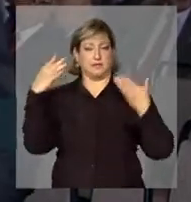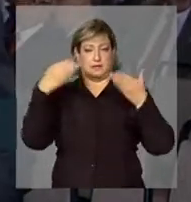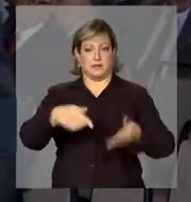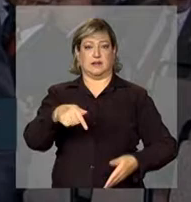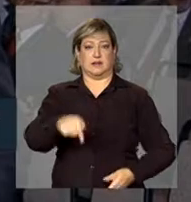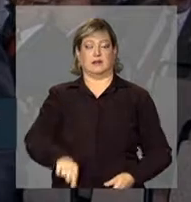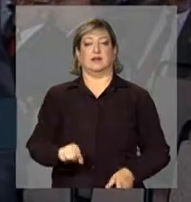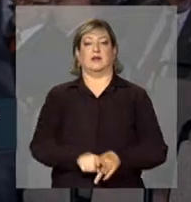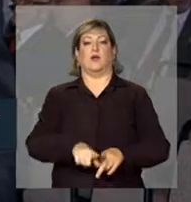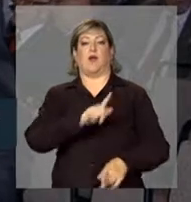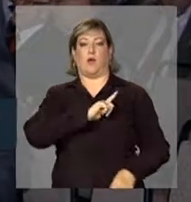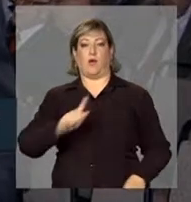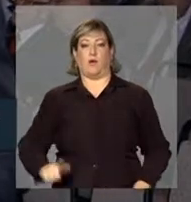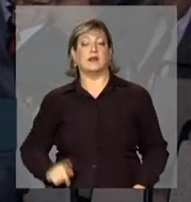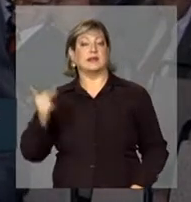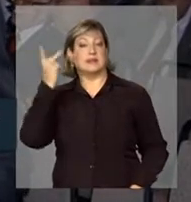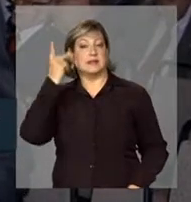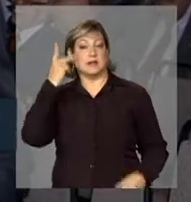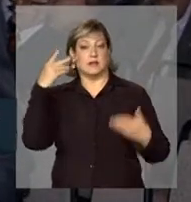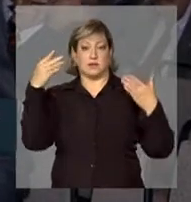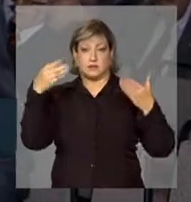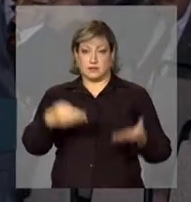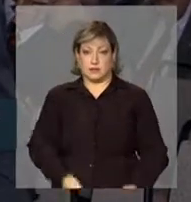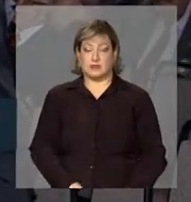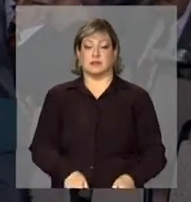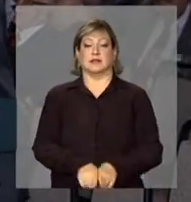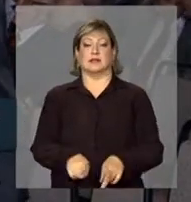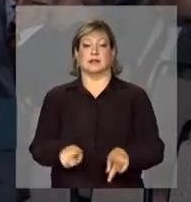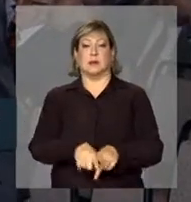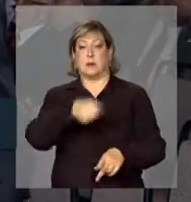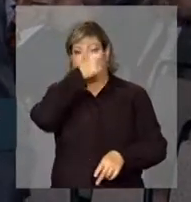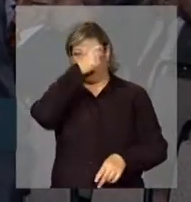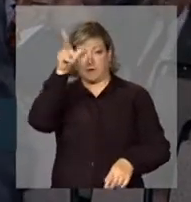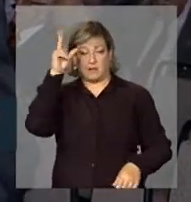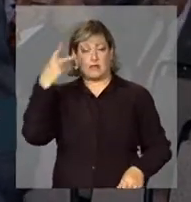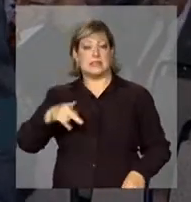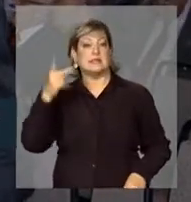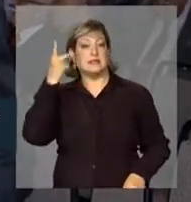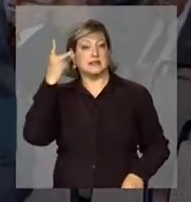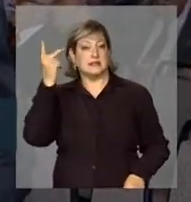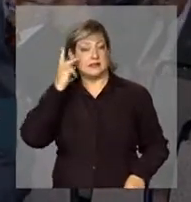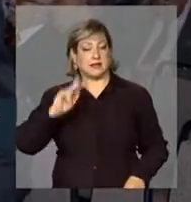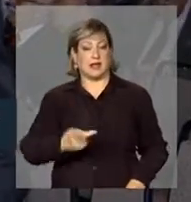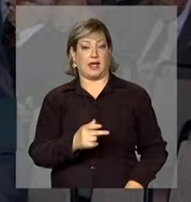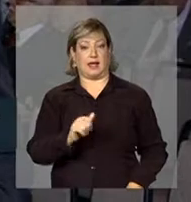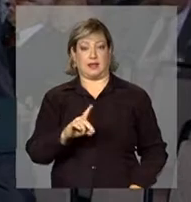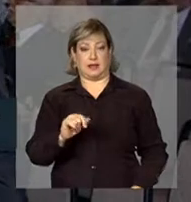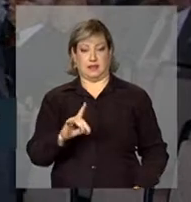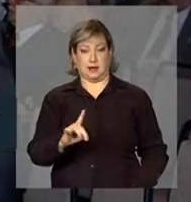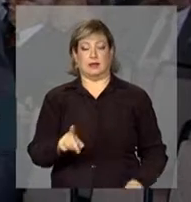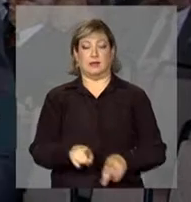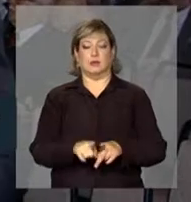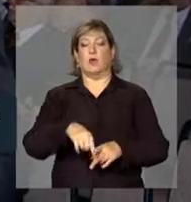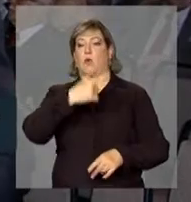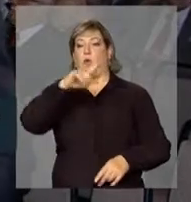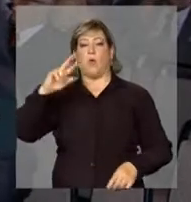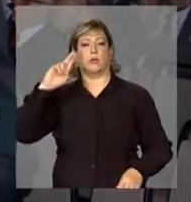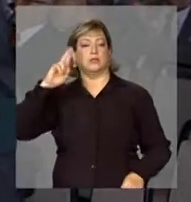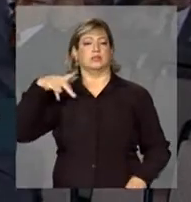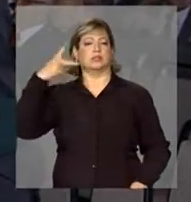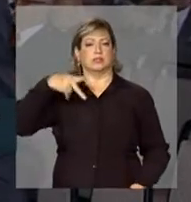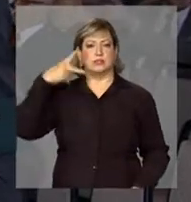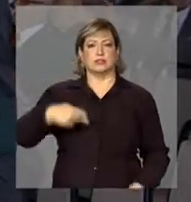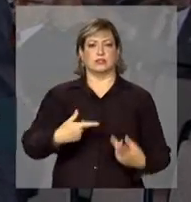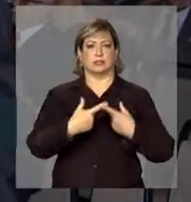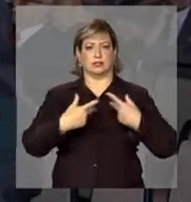do governador aqui do estado de São Paulo, Geraldo Alckmin, e do prefeito da capital paulista, Fernando Haddad, além de outros políticos